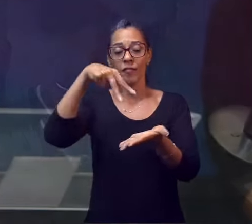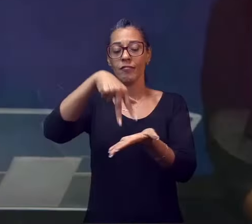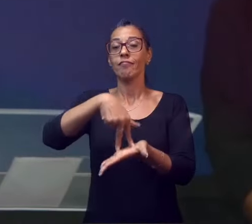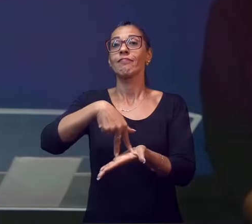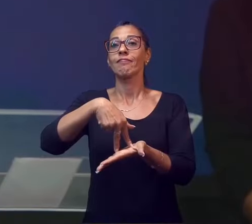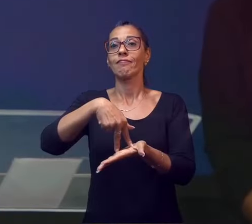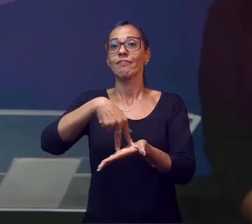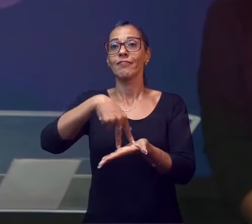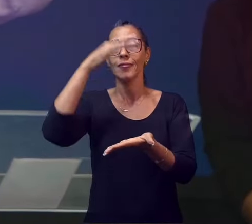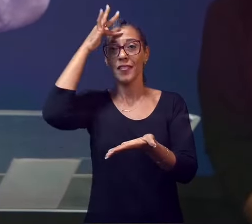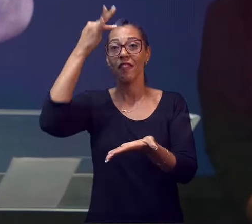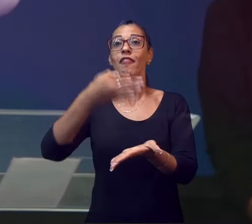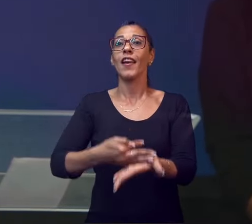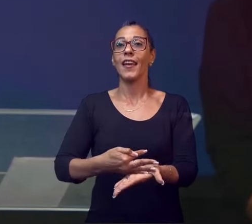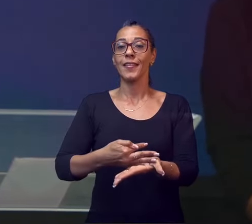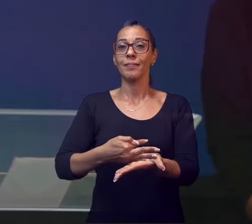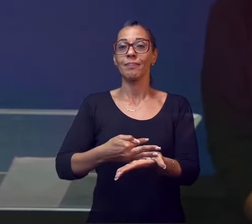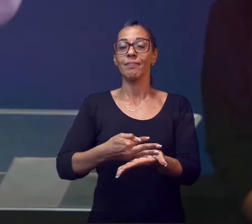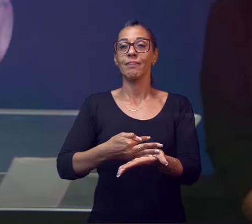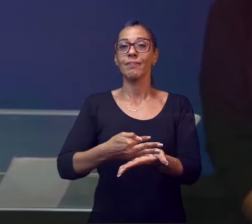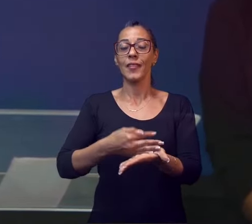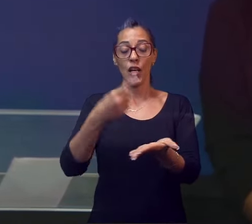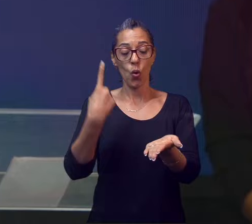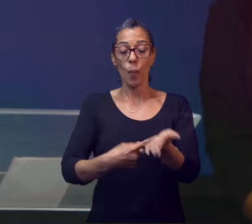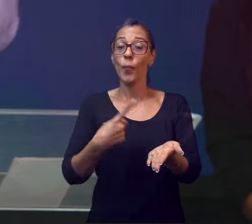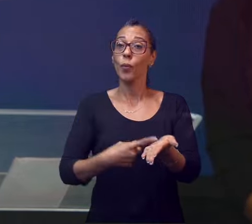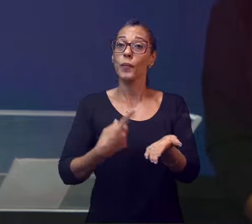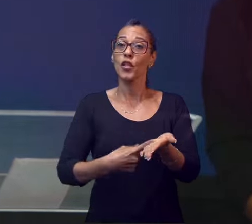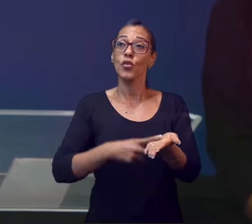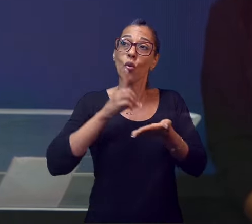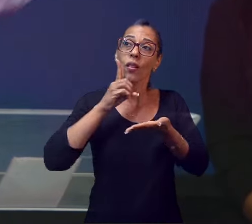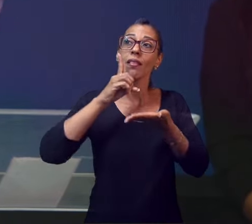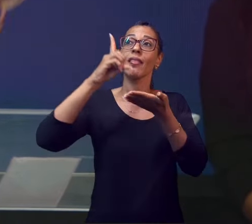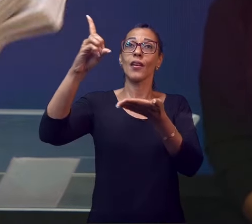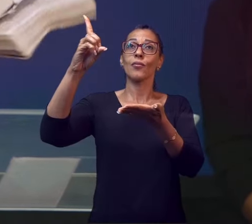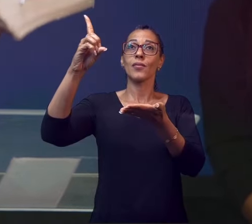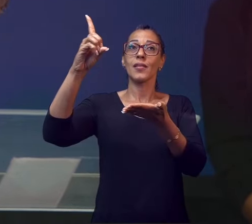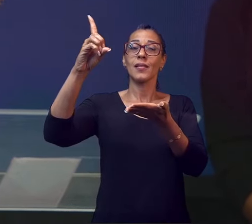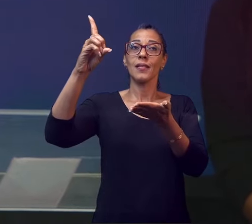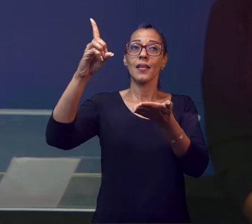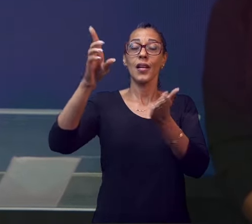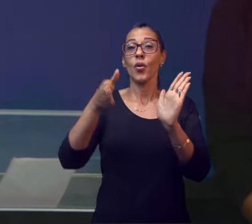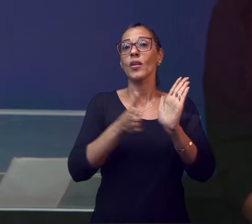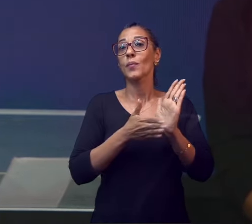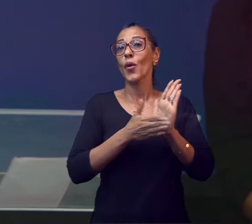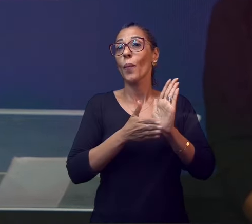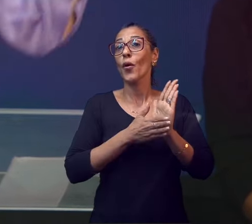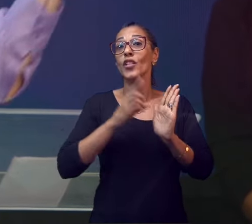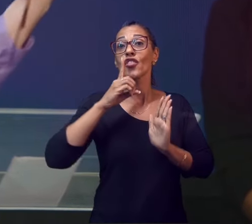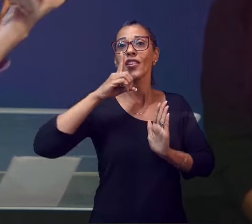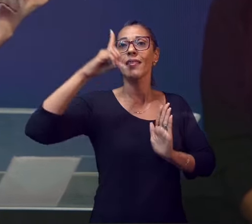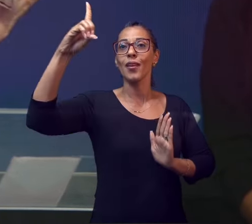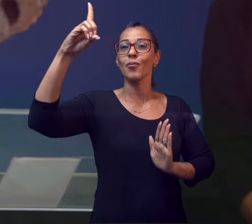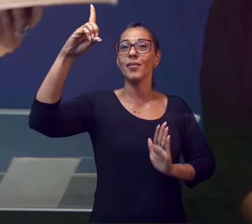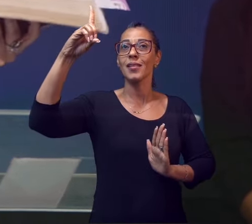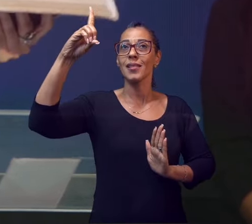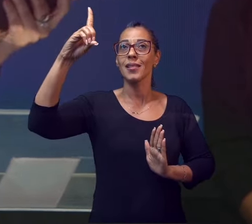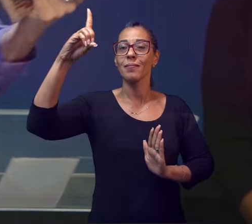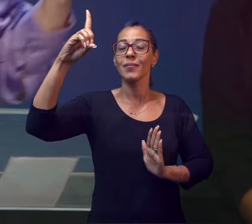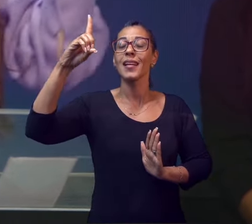princípios cristãos não ao aborto sim a vida sim a palavra do